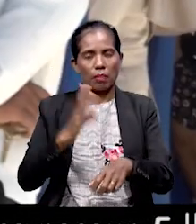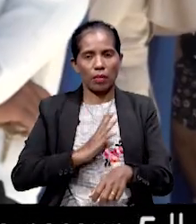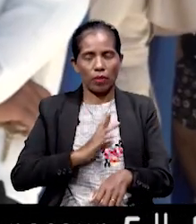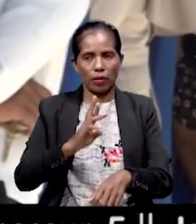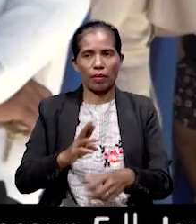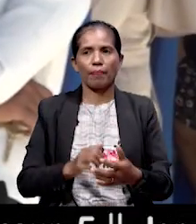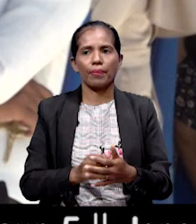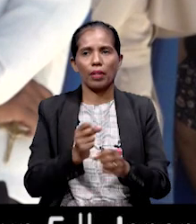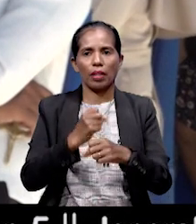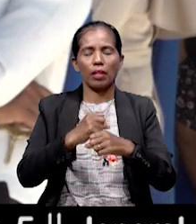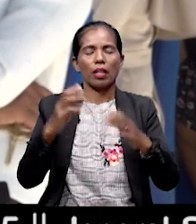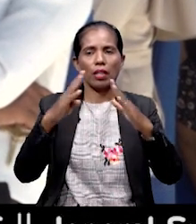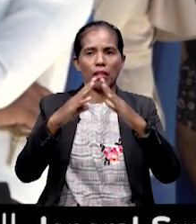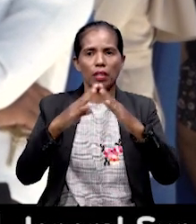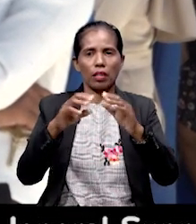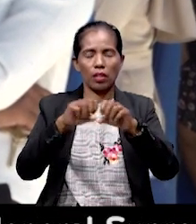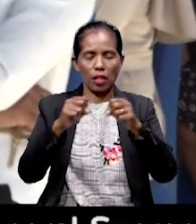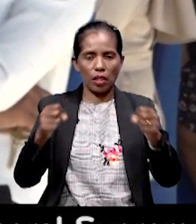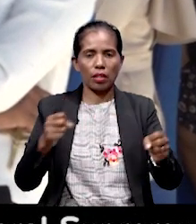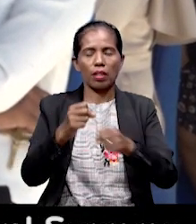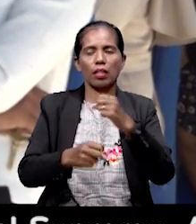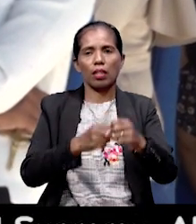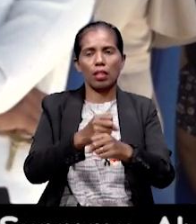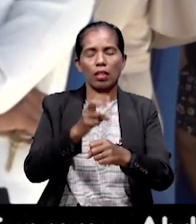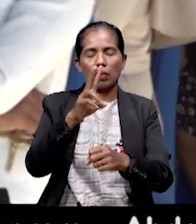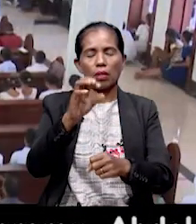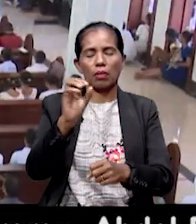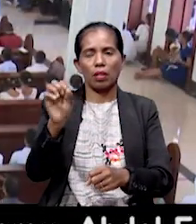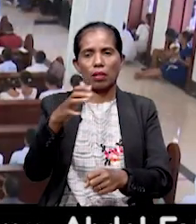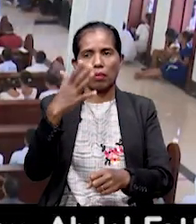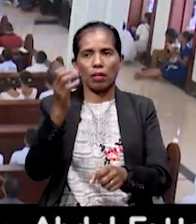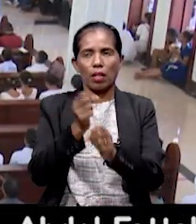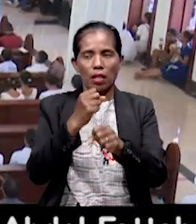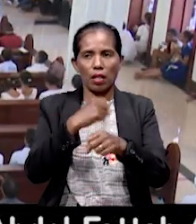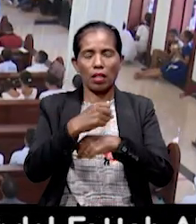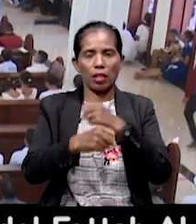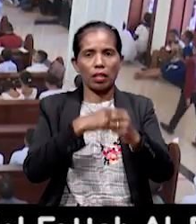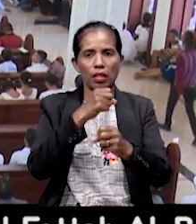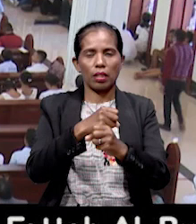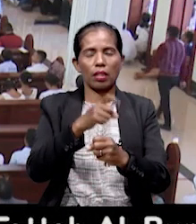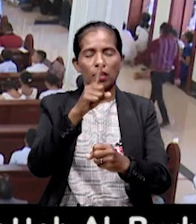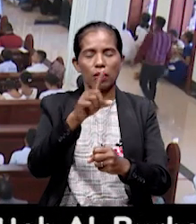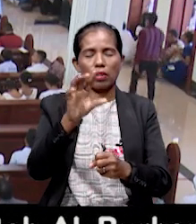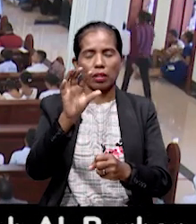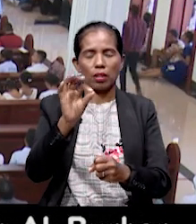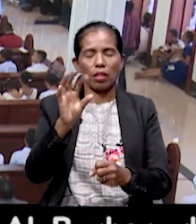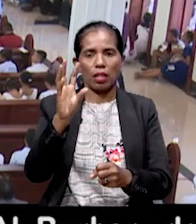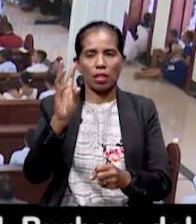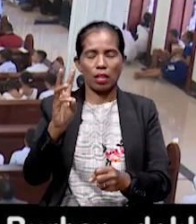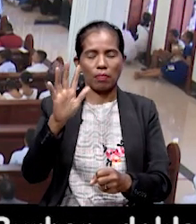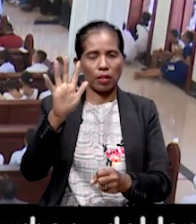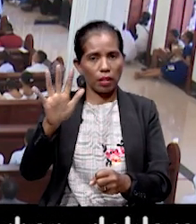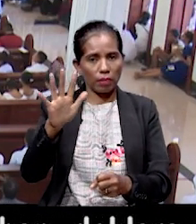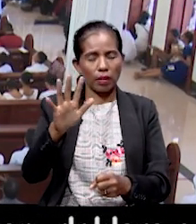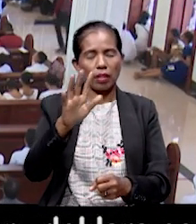Construção igreja tuang nebe sobu ia tinang rihung rua sanulu resin lima, hari ia tinang rihung ida atusia neng nulu resin lima,